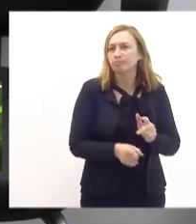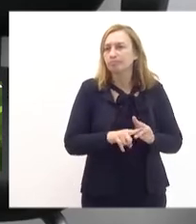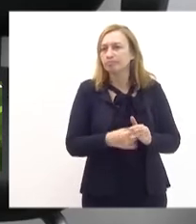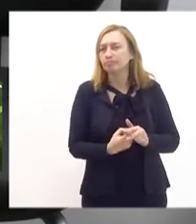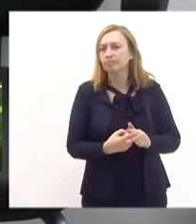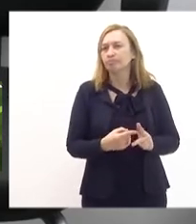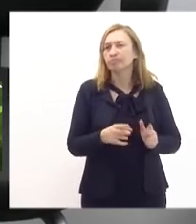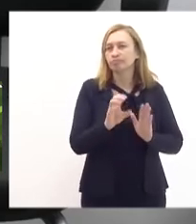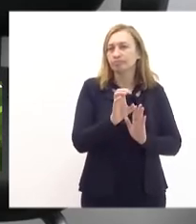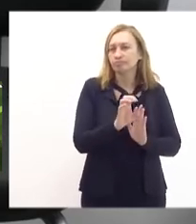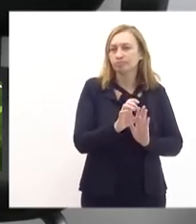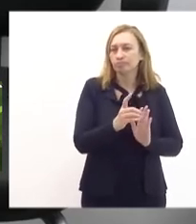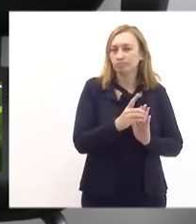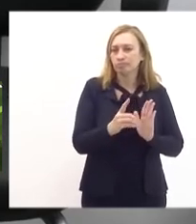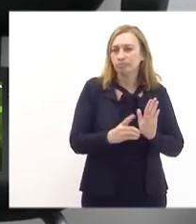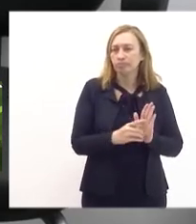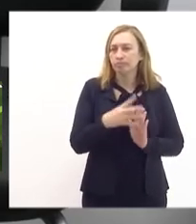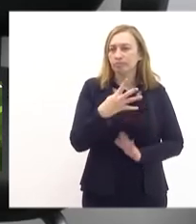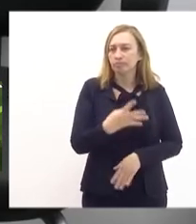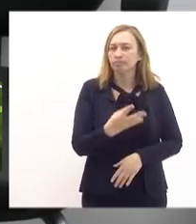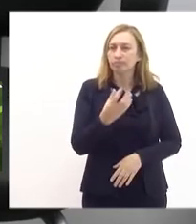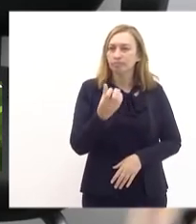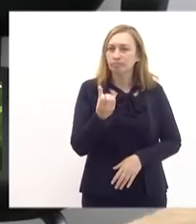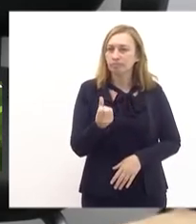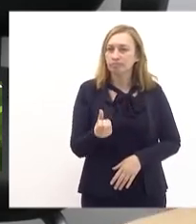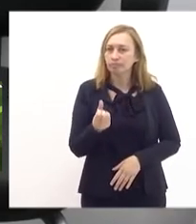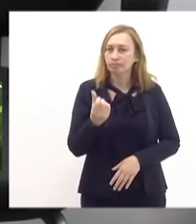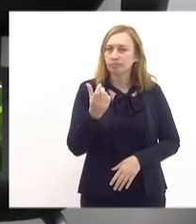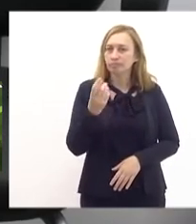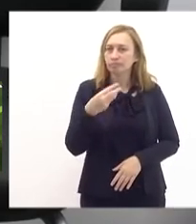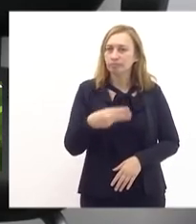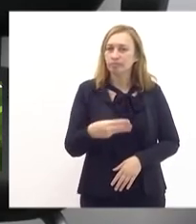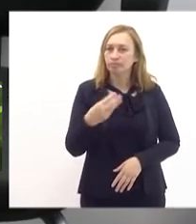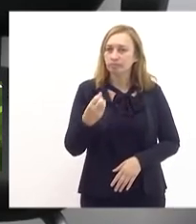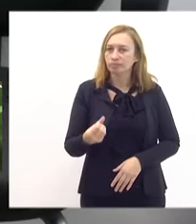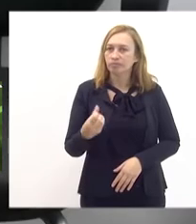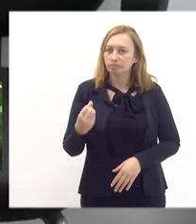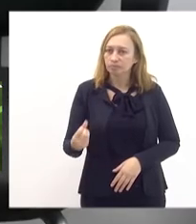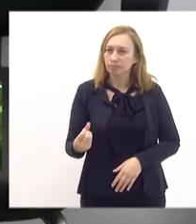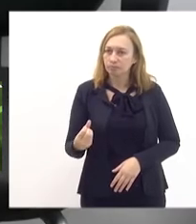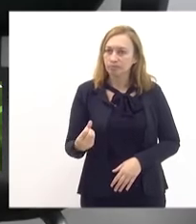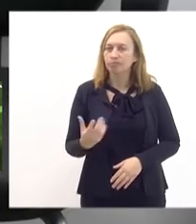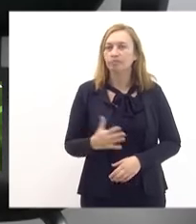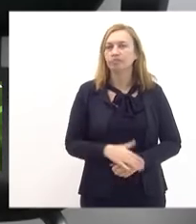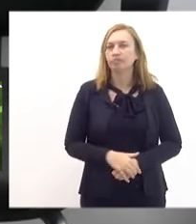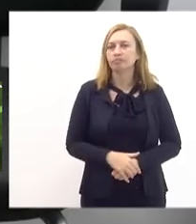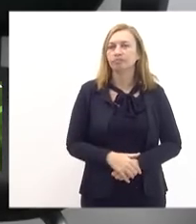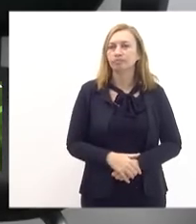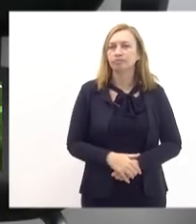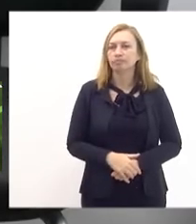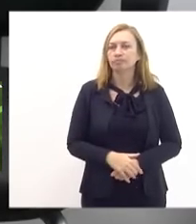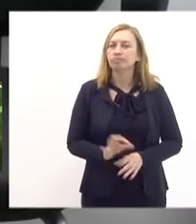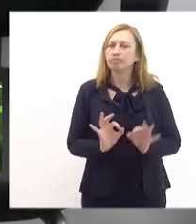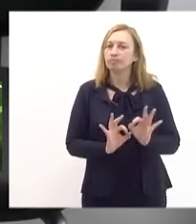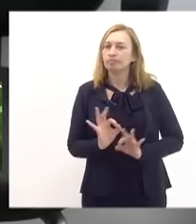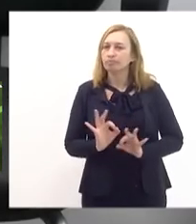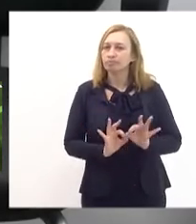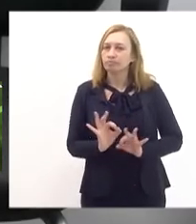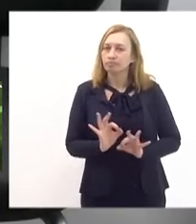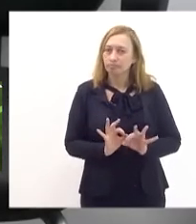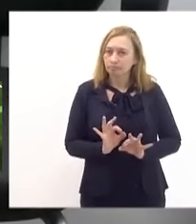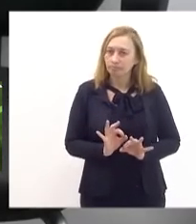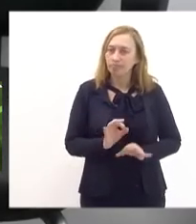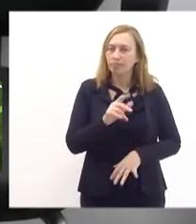Decreto 46.366. Ele foi minutado, foi elaborado no âmbito